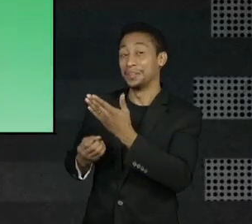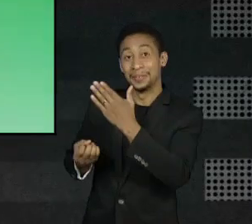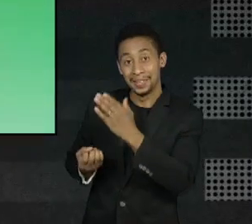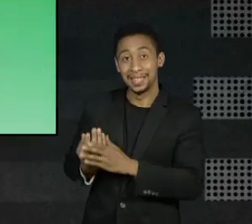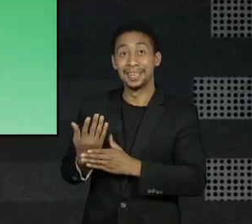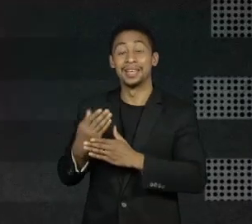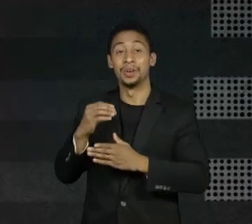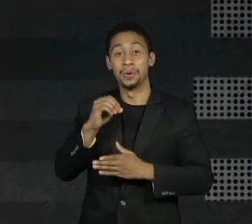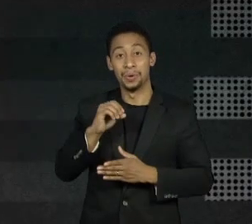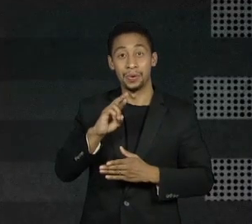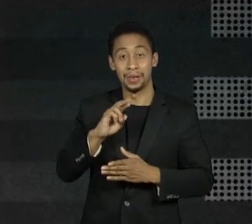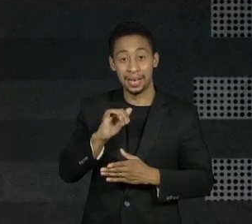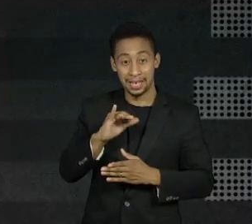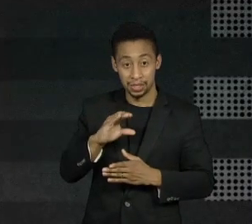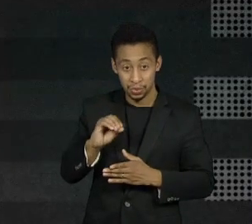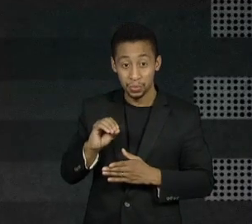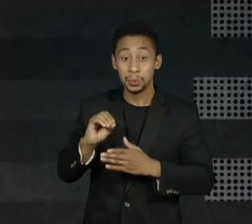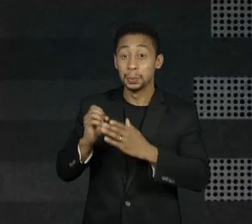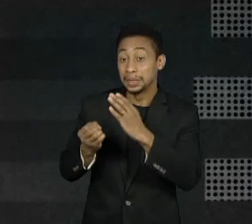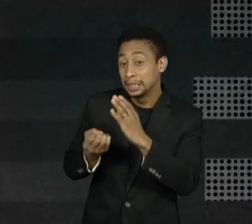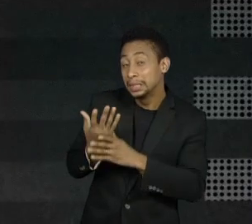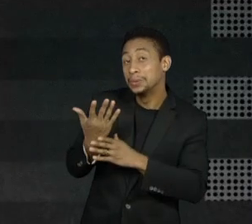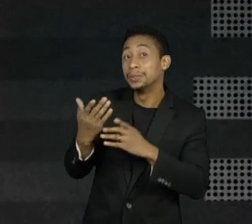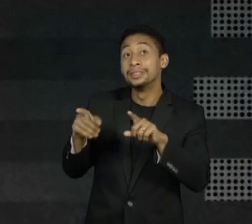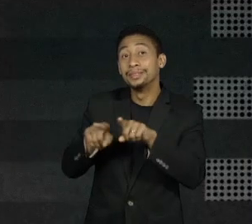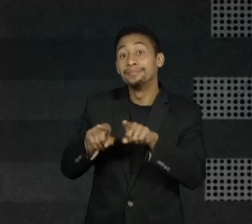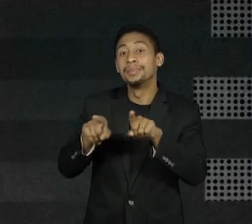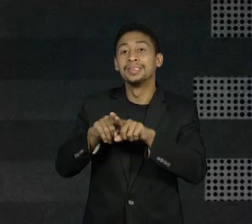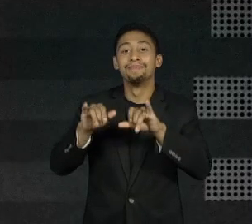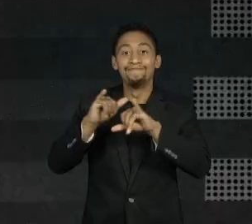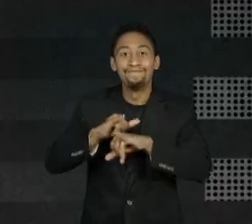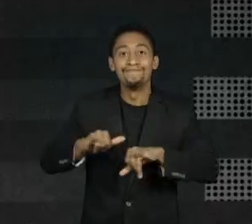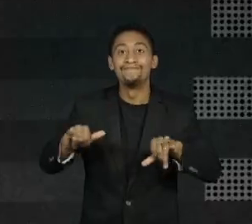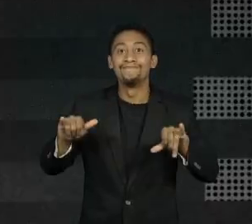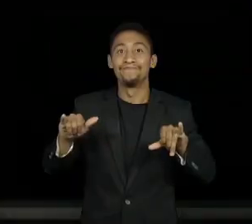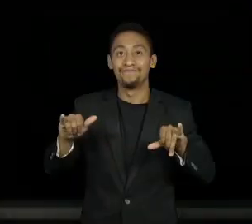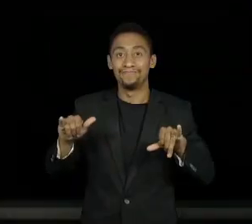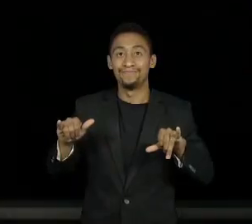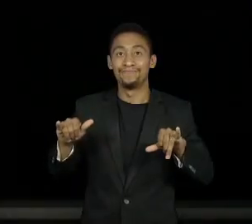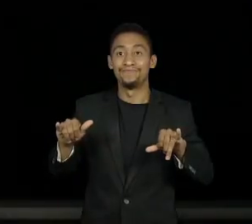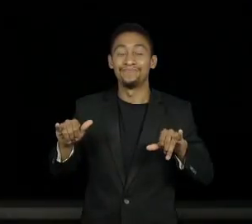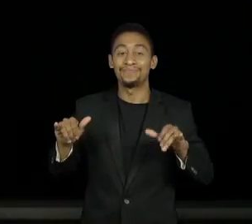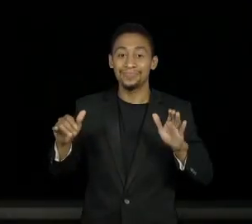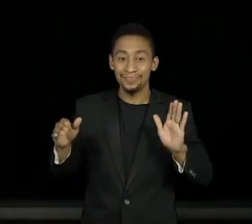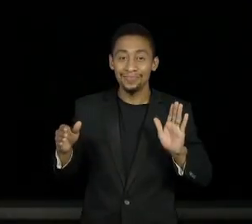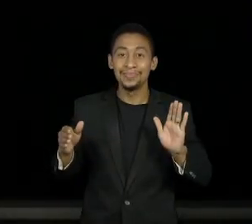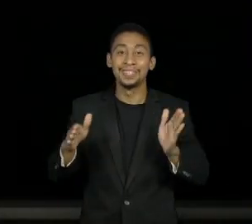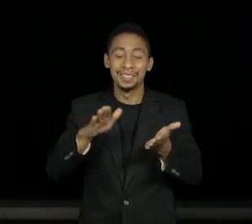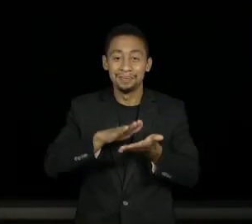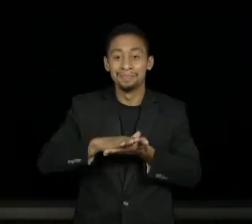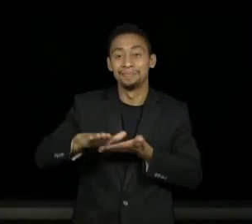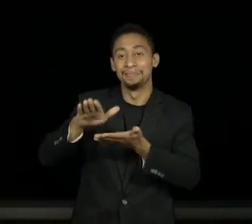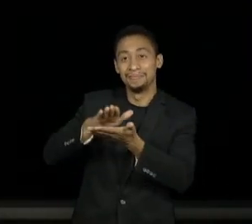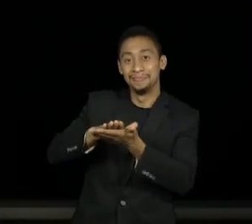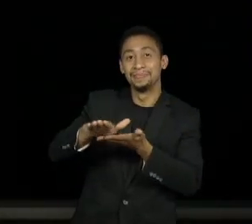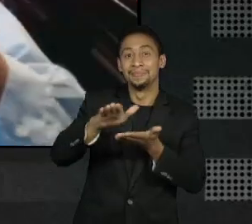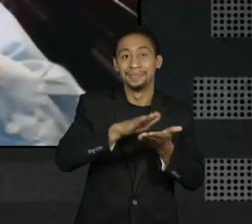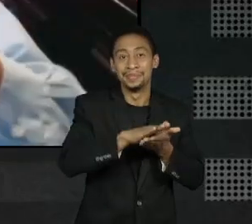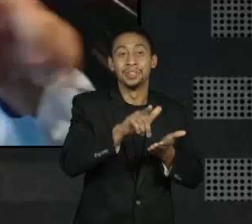um sucesso, e aí recomeçou tudo, porque eu comecei a publicar as minhas tirinhas na